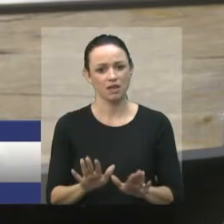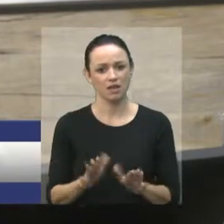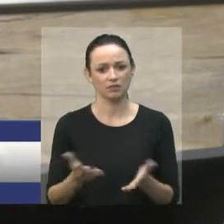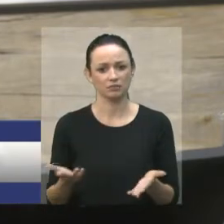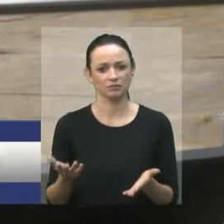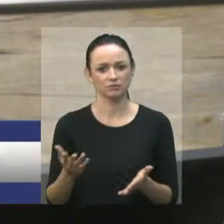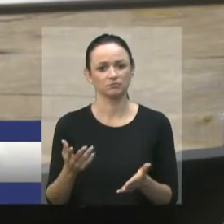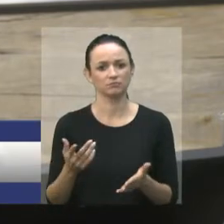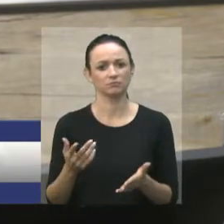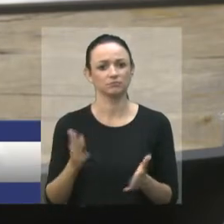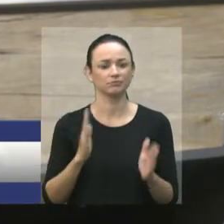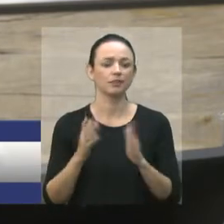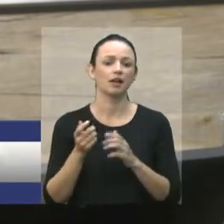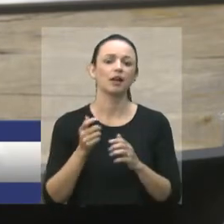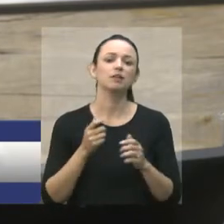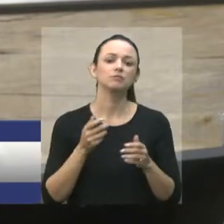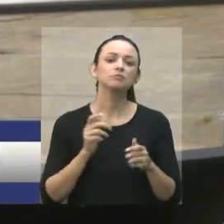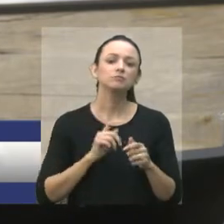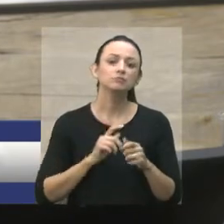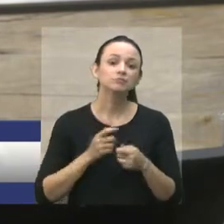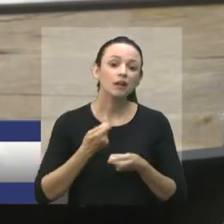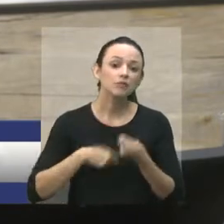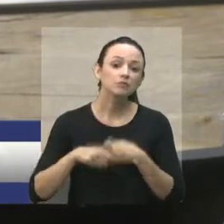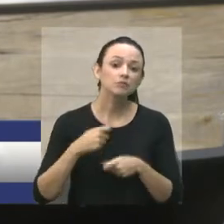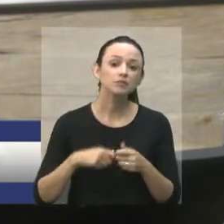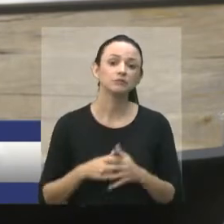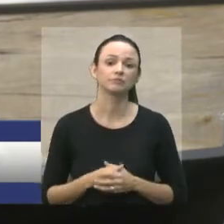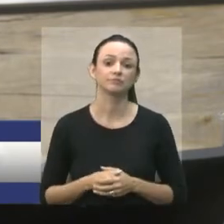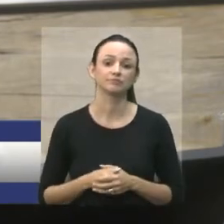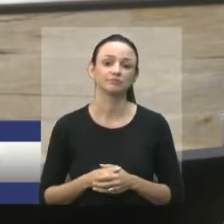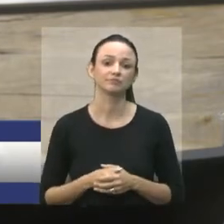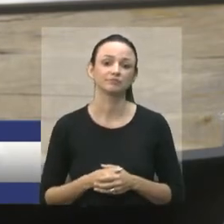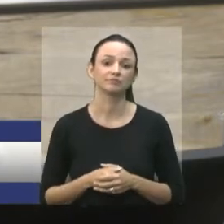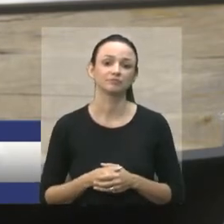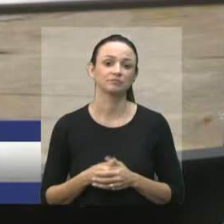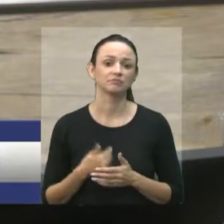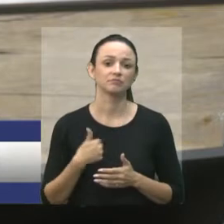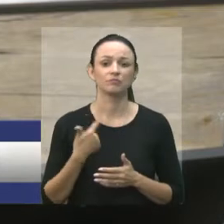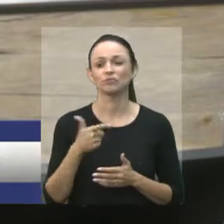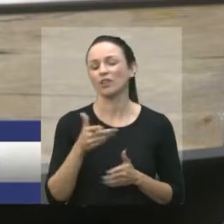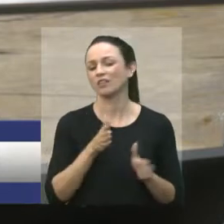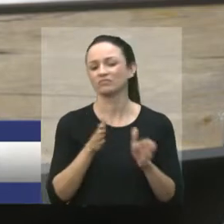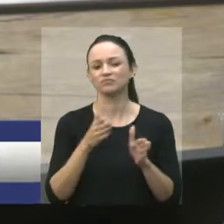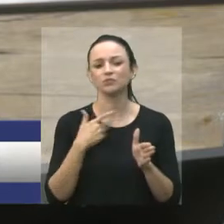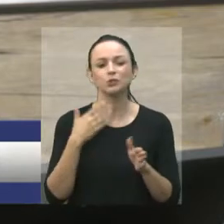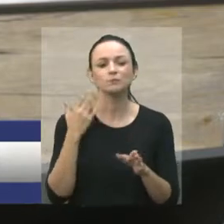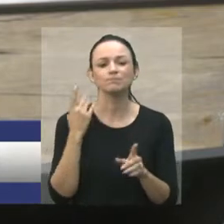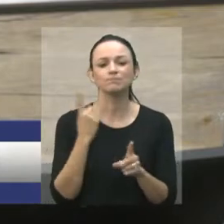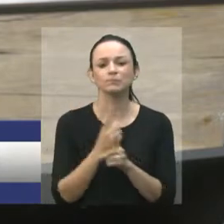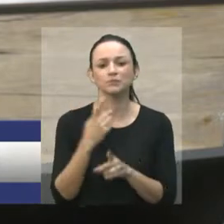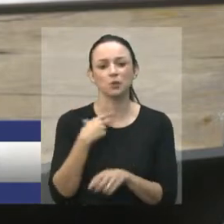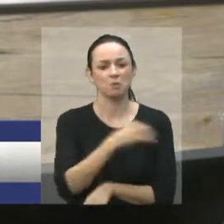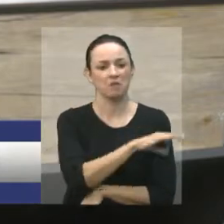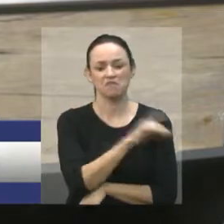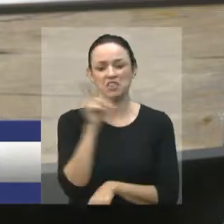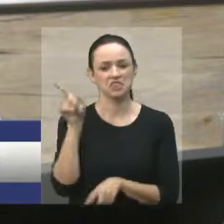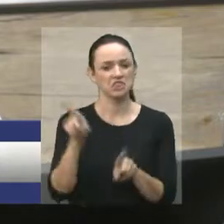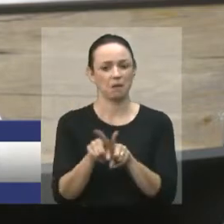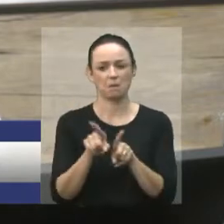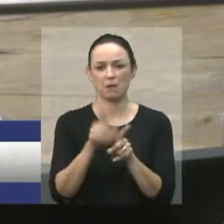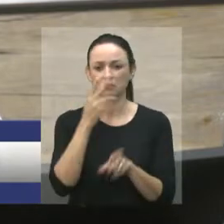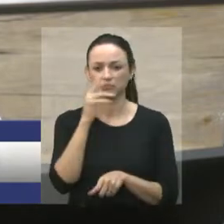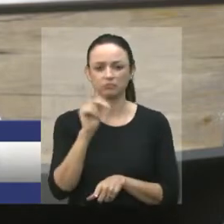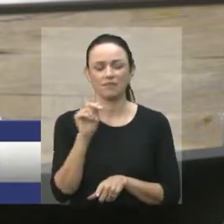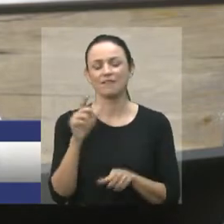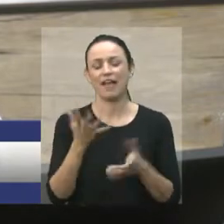da administração para frente. Então, eu não tenho acesso, e talvez nem o prefeito, ele queira fazer, mas ele não